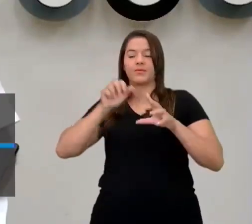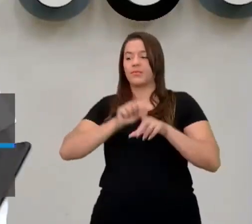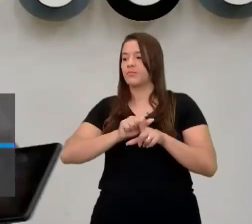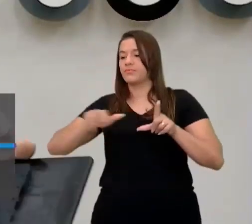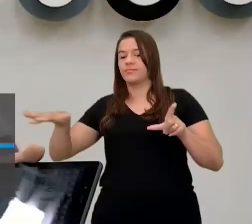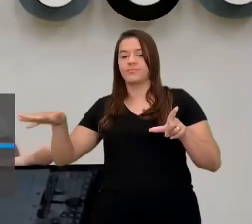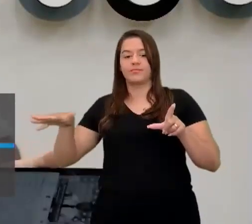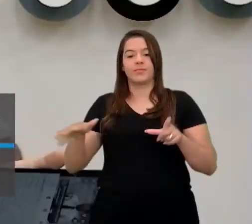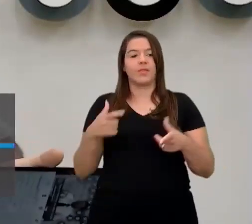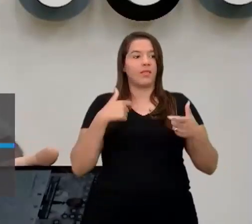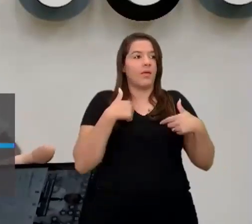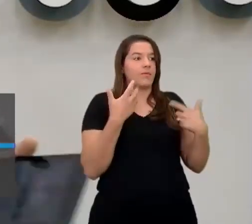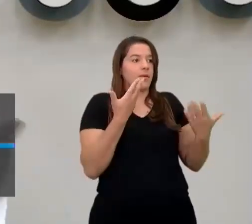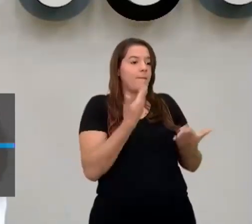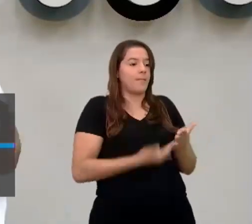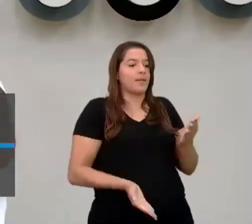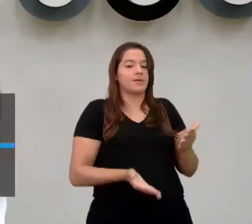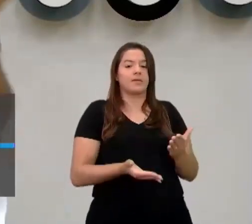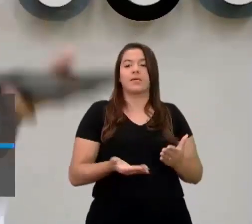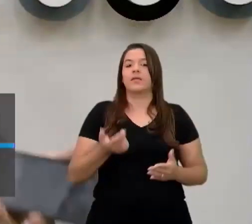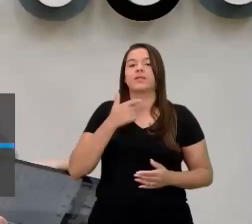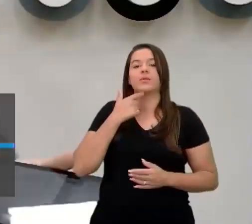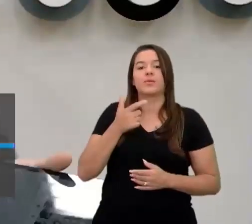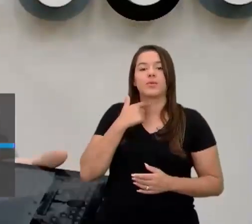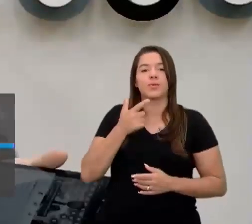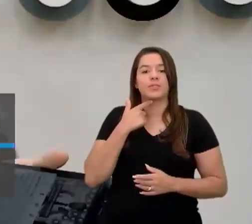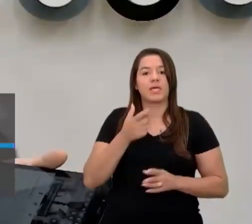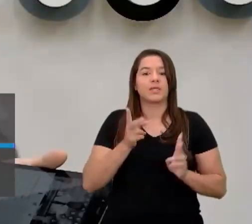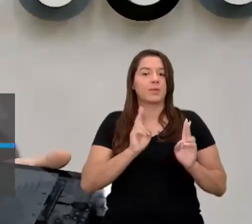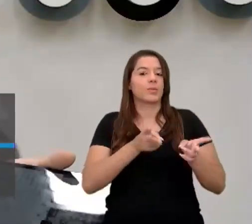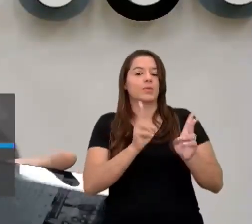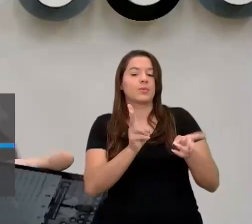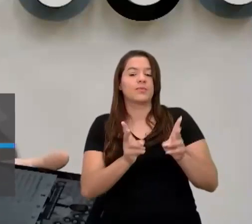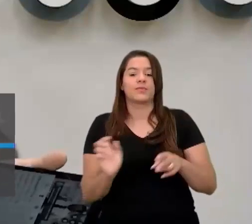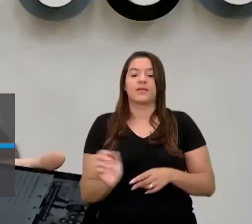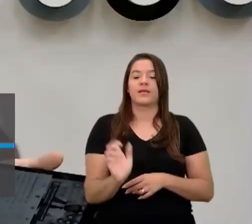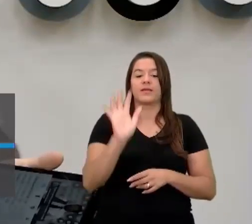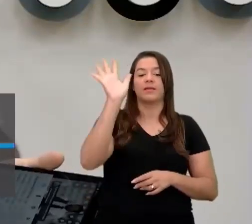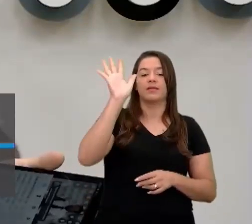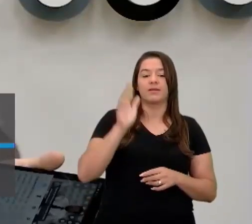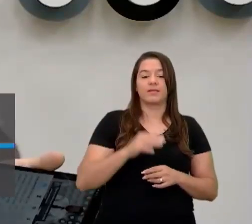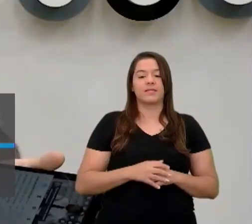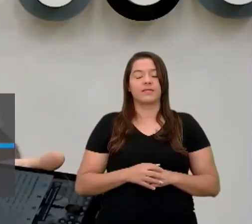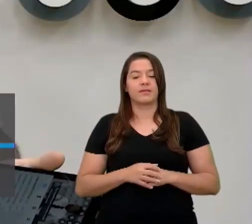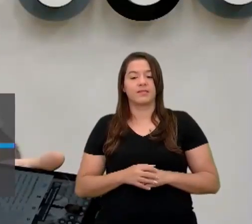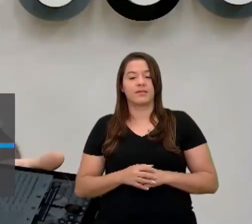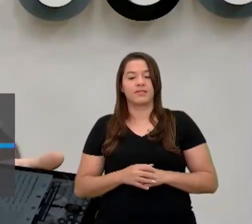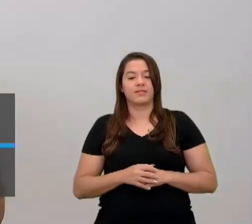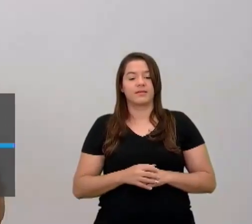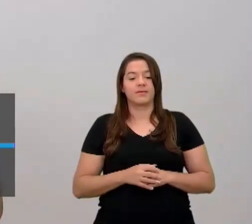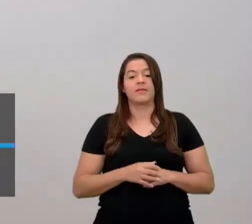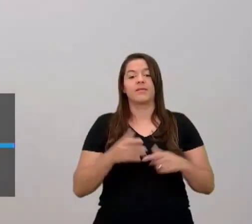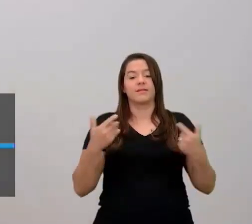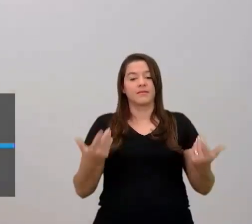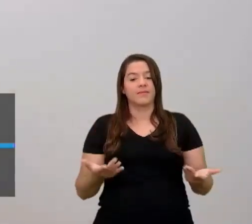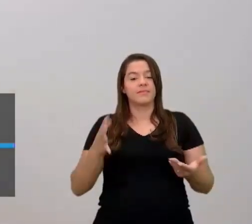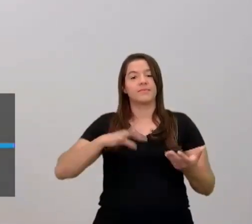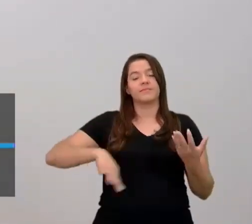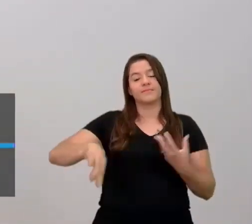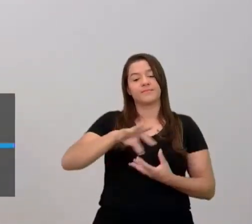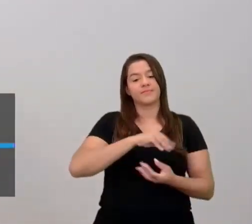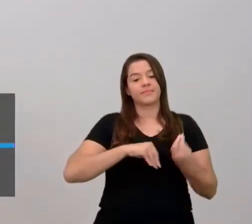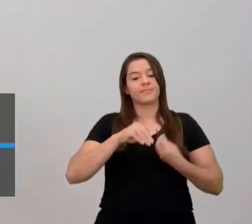sair, não porque elas perderam a casa, mas porque elas não conseguem se manter lá, fica muito caro. Isso, esse processo de